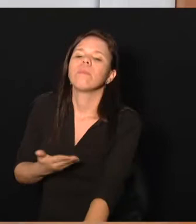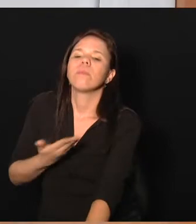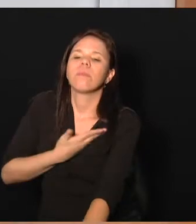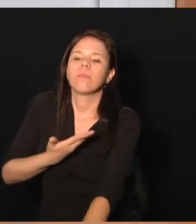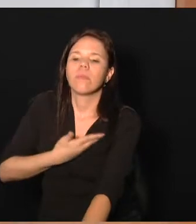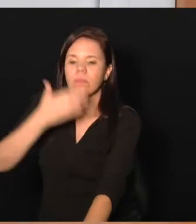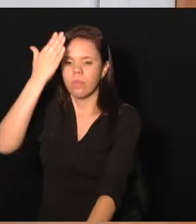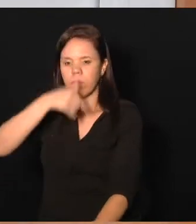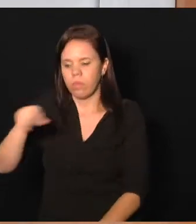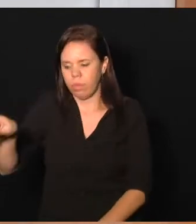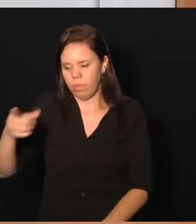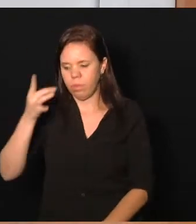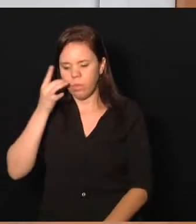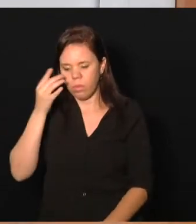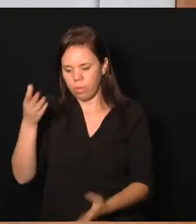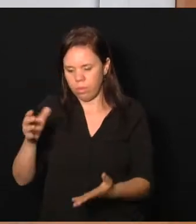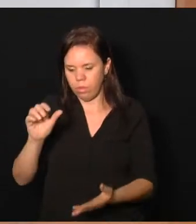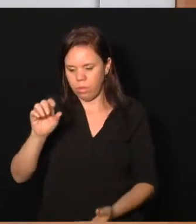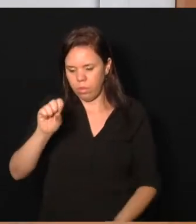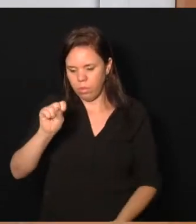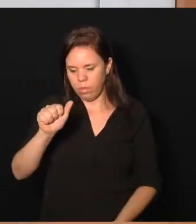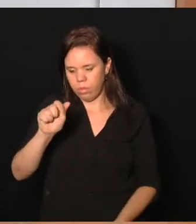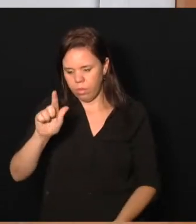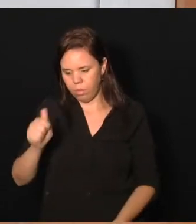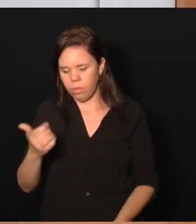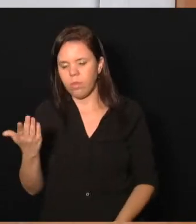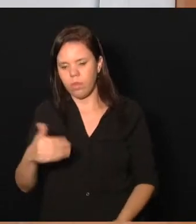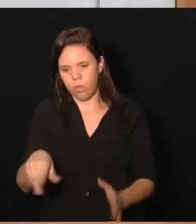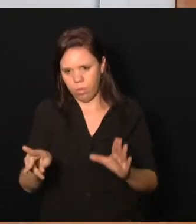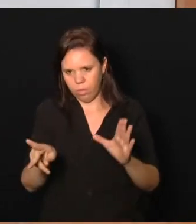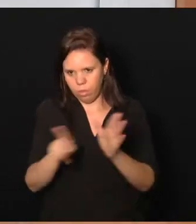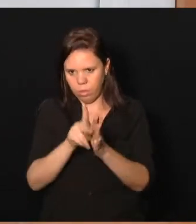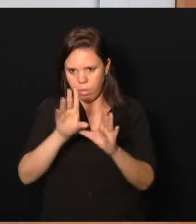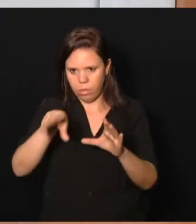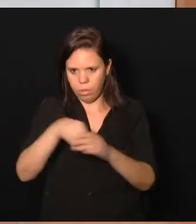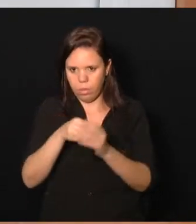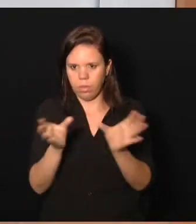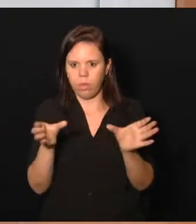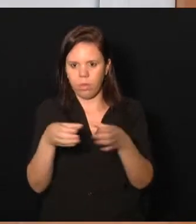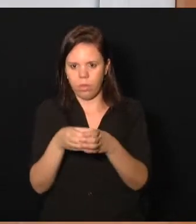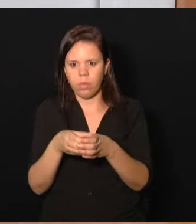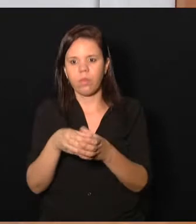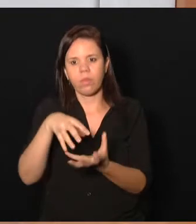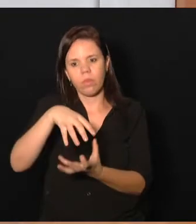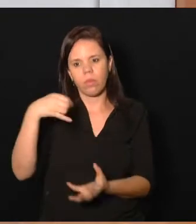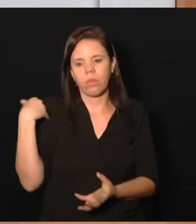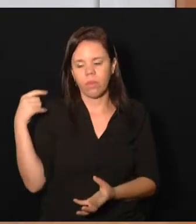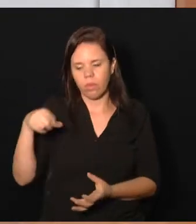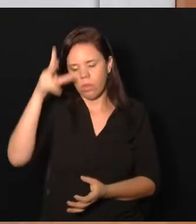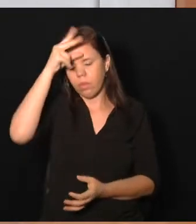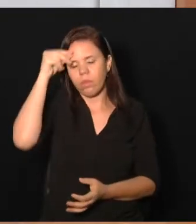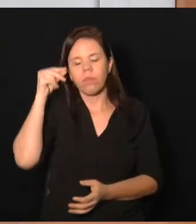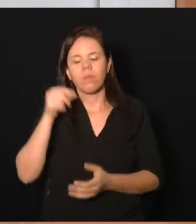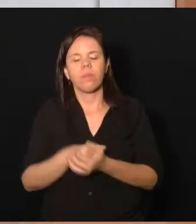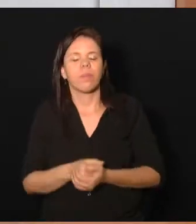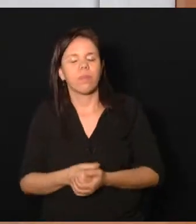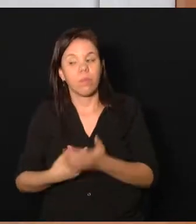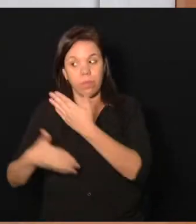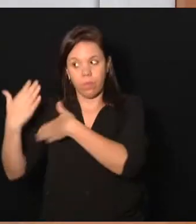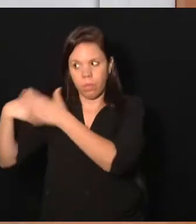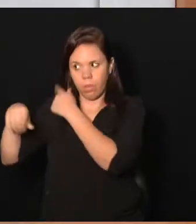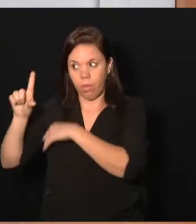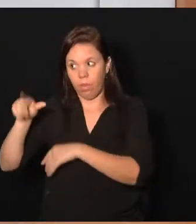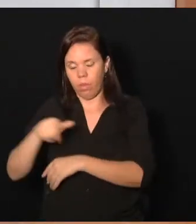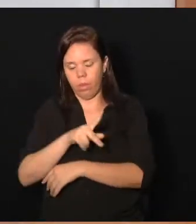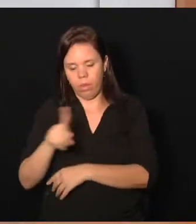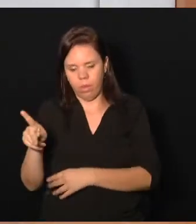disso. Cheguei, que é nosso conselheiro hoje também, integrante da diretoria do Conselho Municipal do Idoso, e à época era